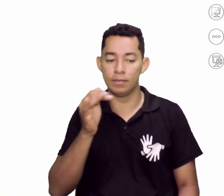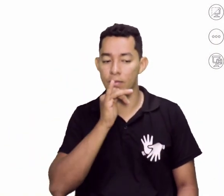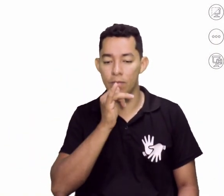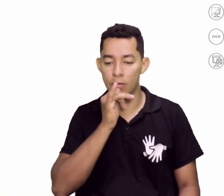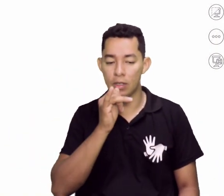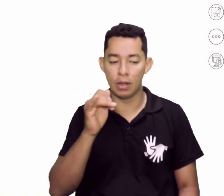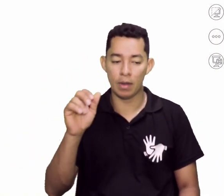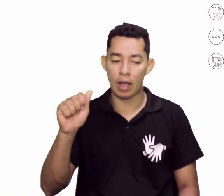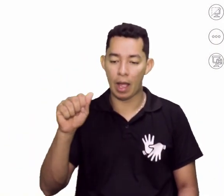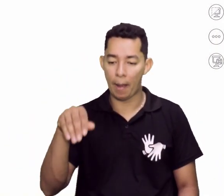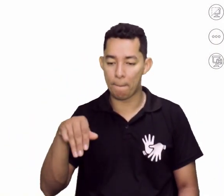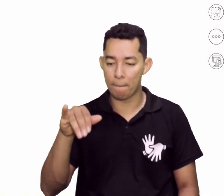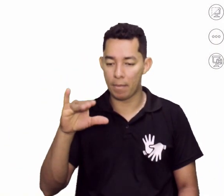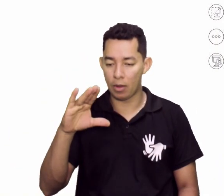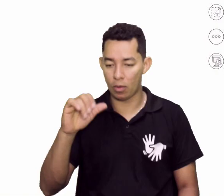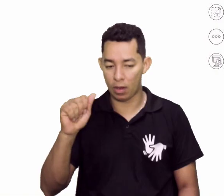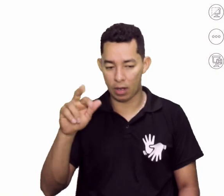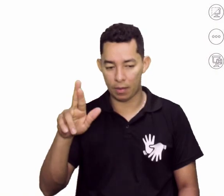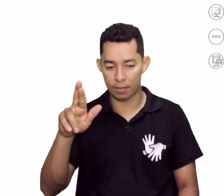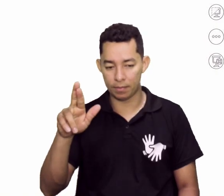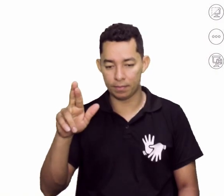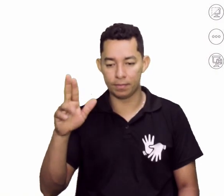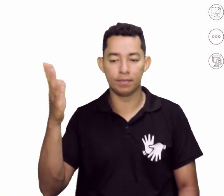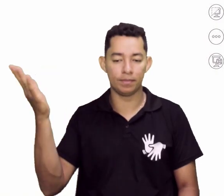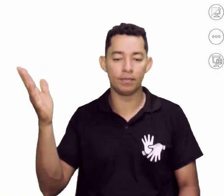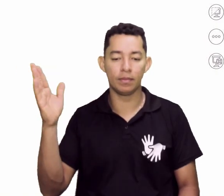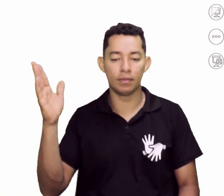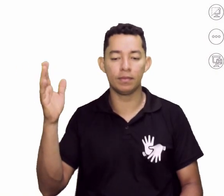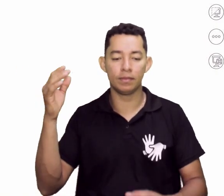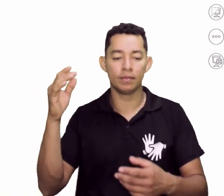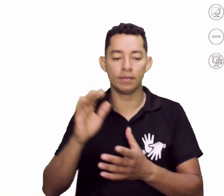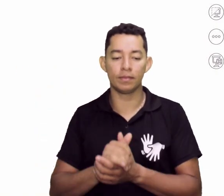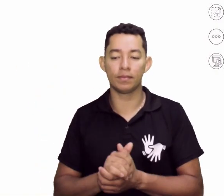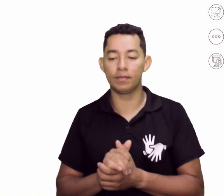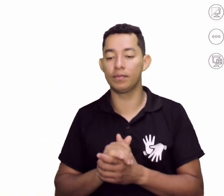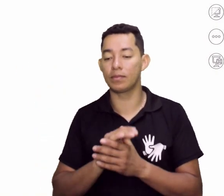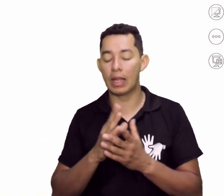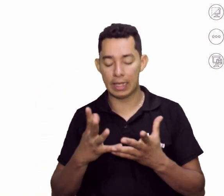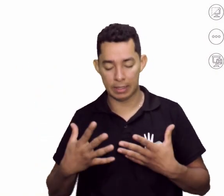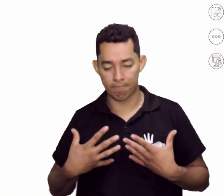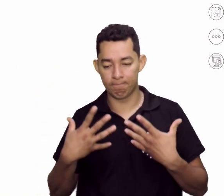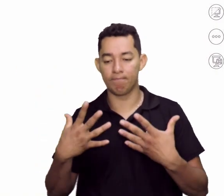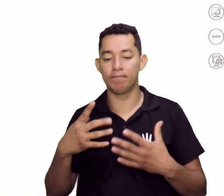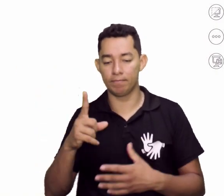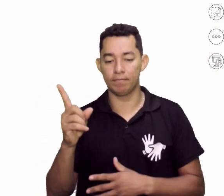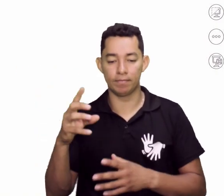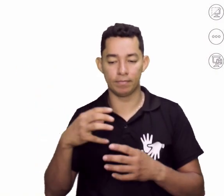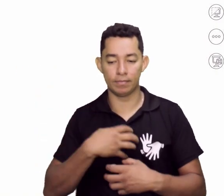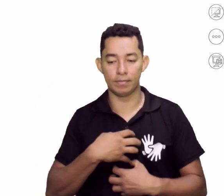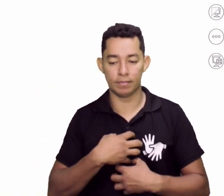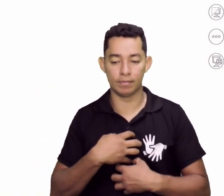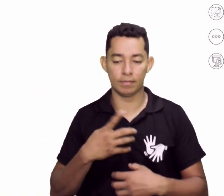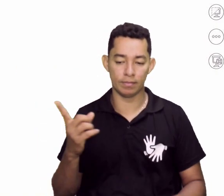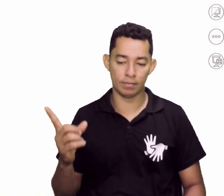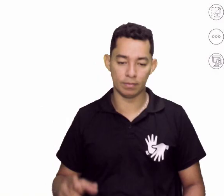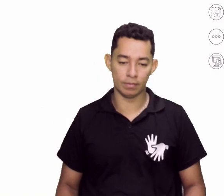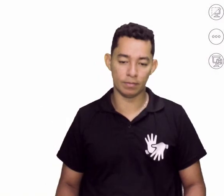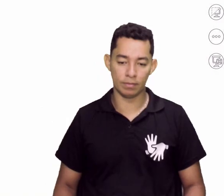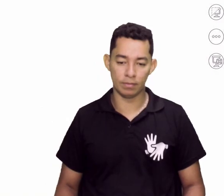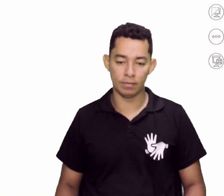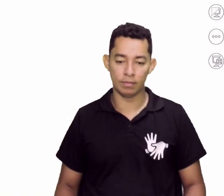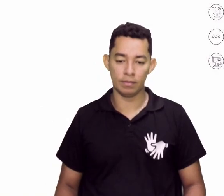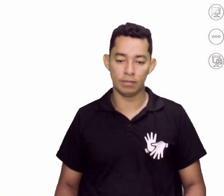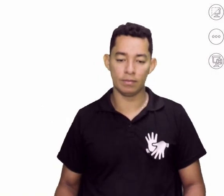artista plástico e designer gráfico. O cara é um artista, né? Que se expressava dessa maneira aqui. Olha aqui um trabalho